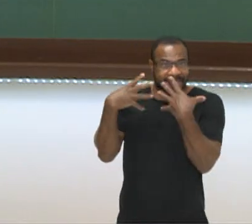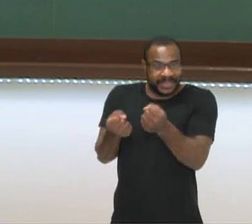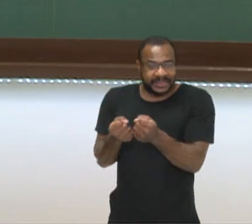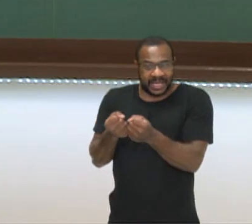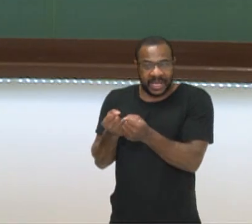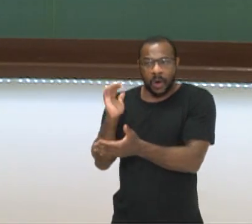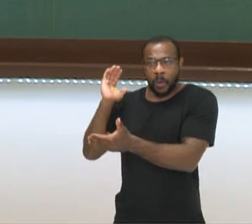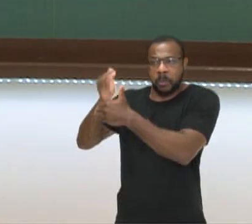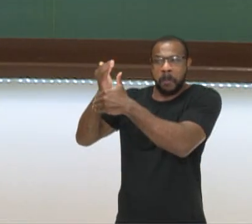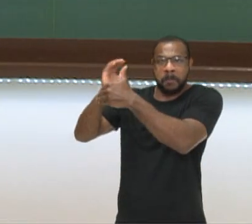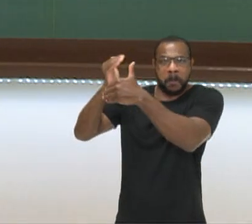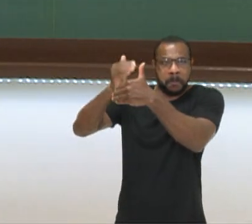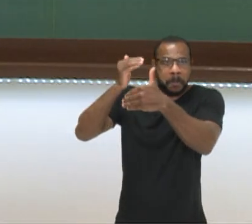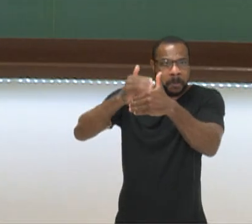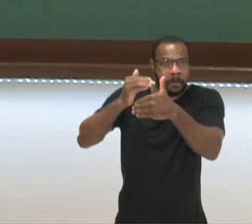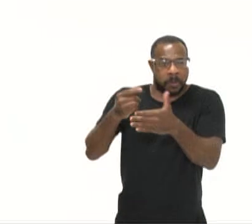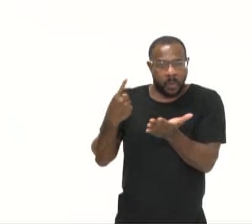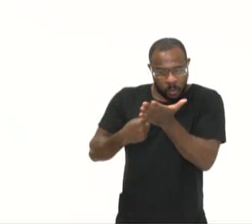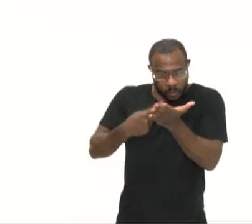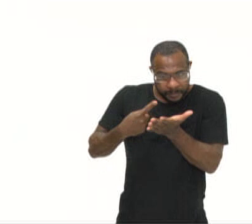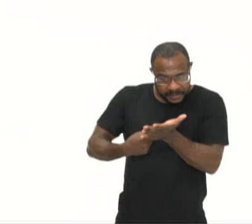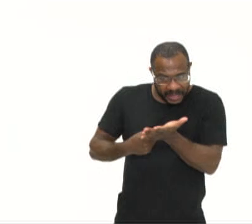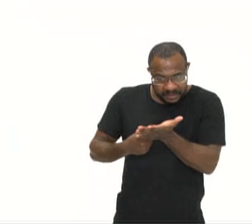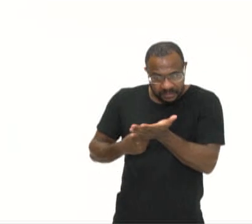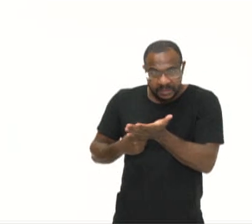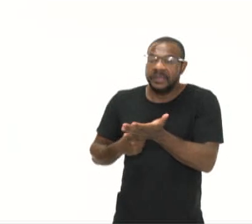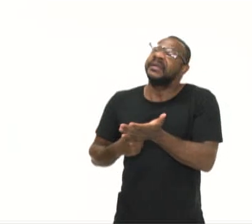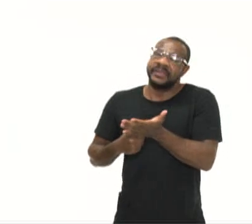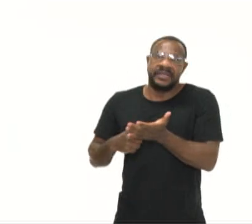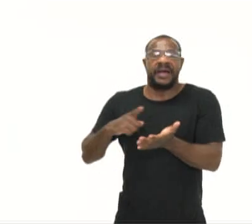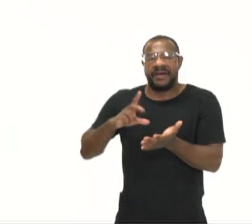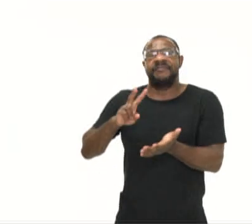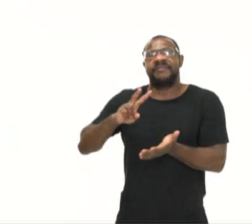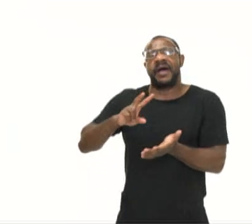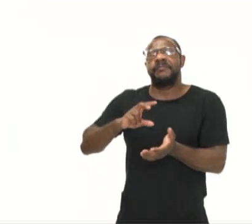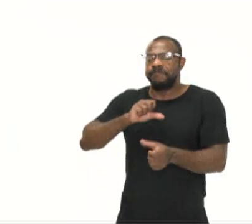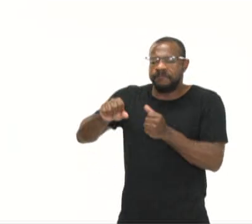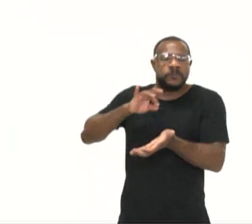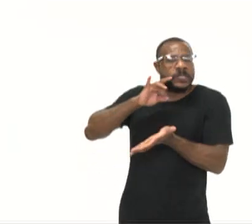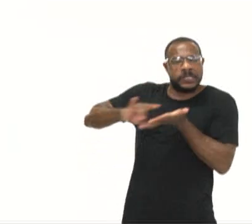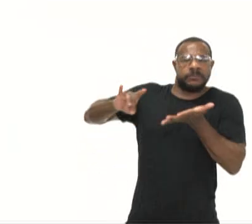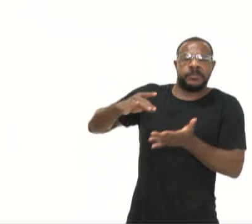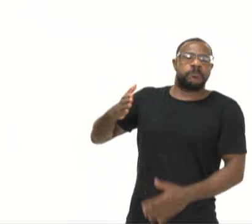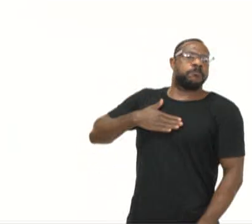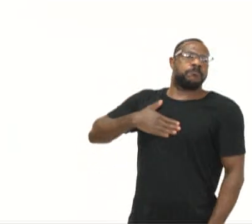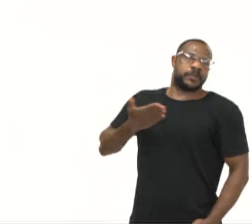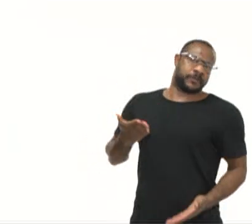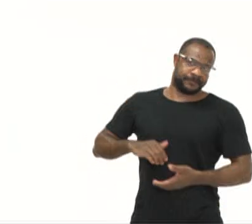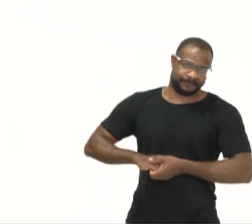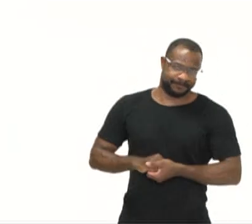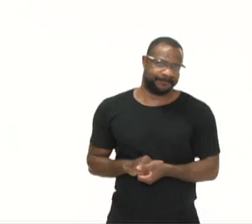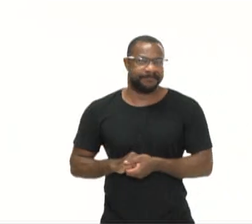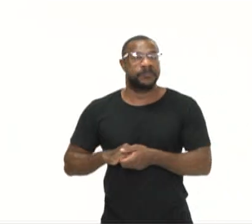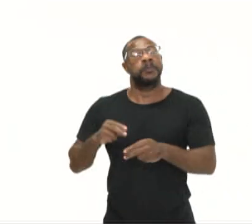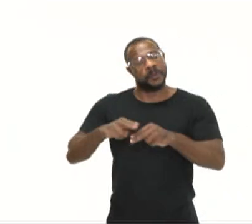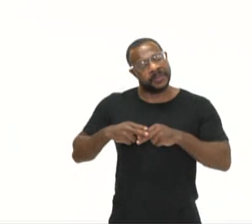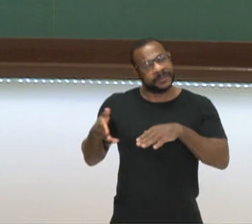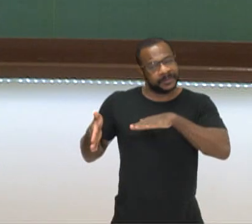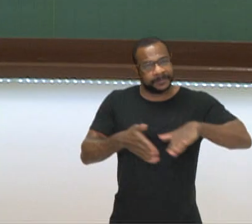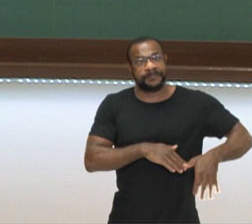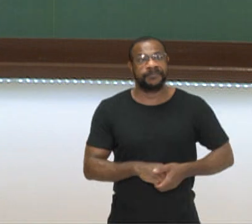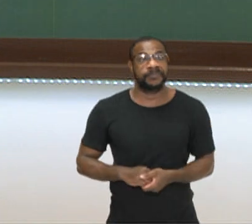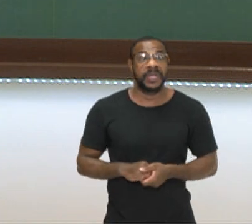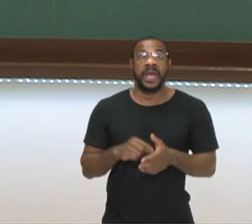vai ocorrer. Vamos aqui para a nossa outra atividade. Quero que vocês leiam com atenção. É